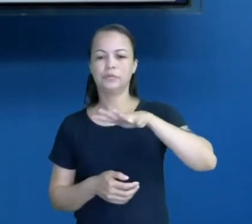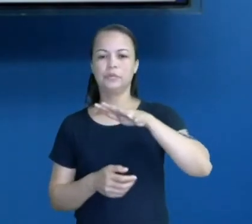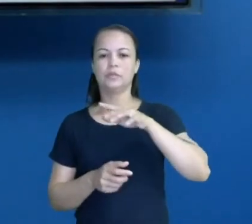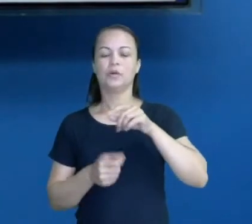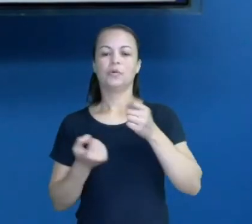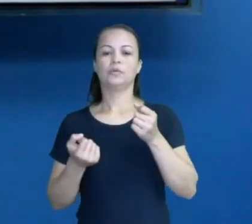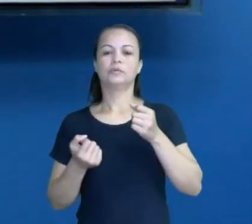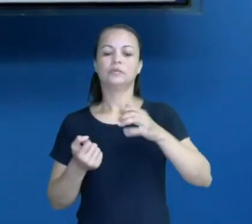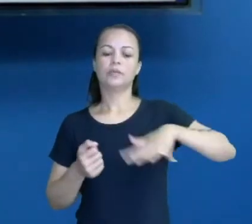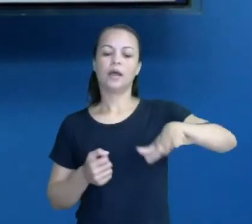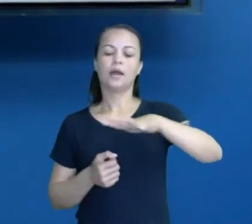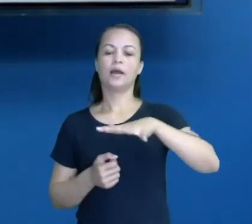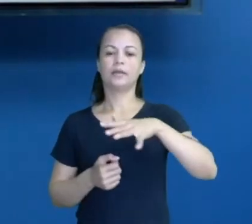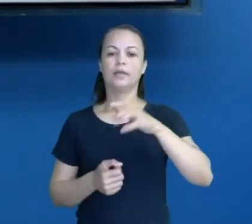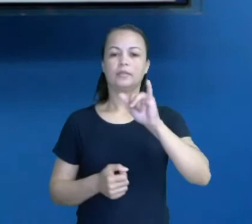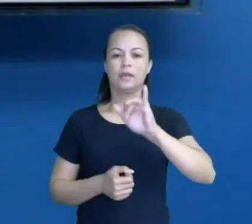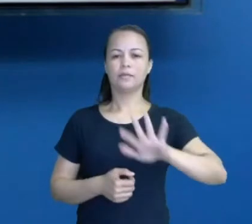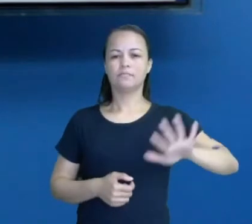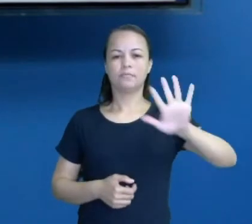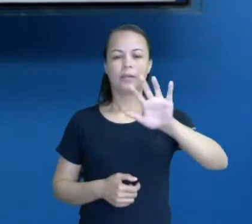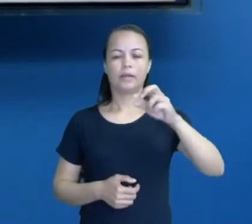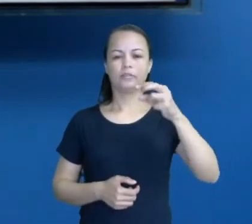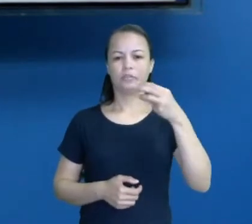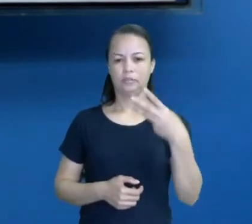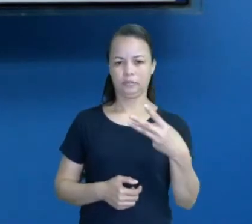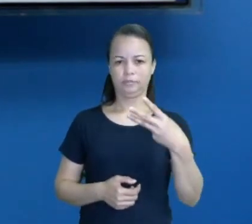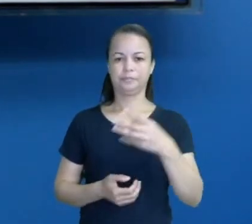minha figura 3.